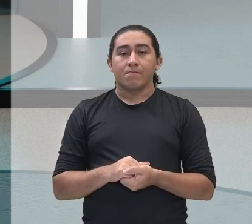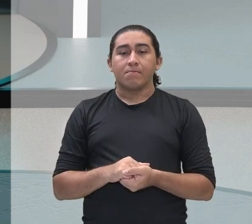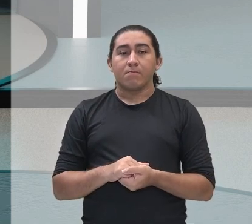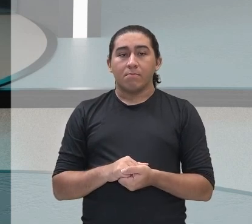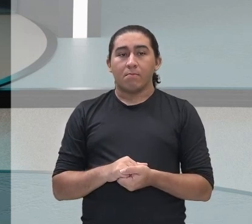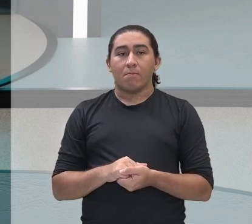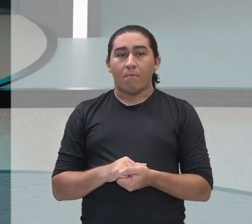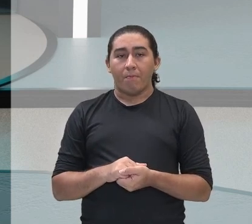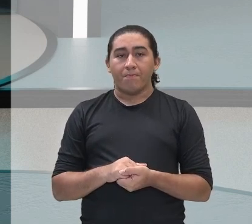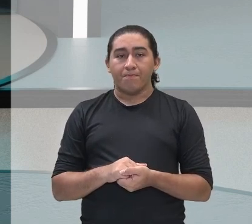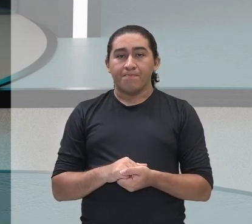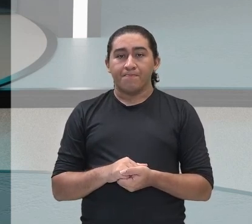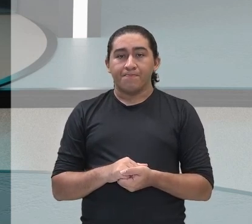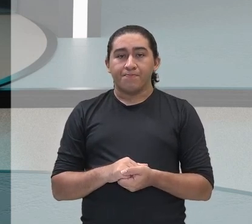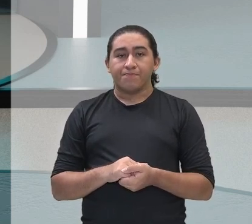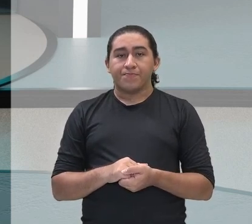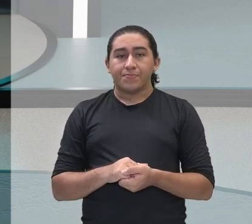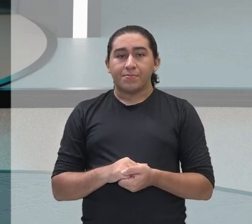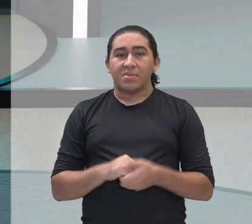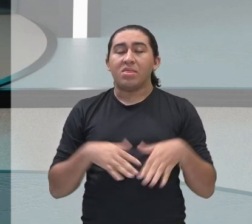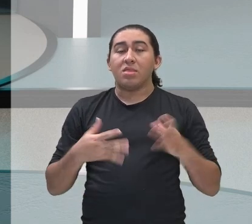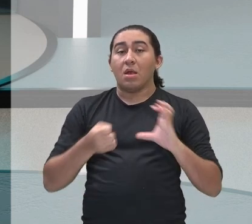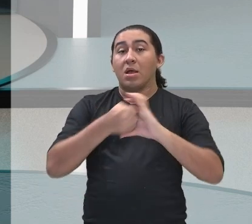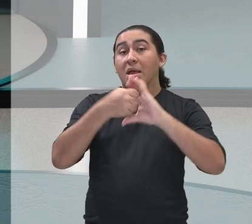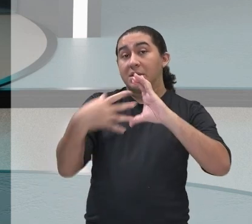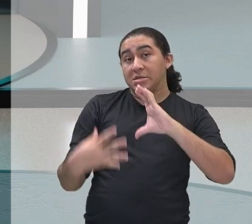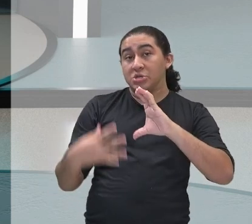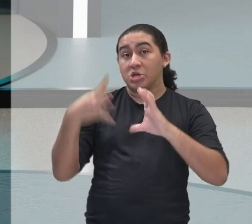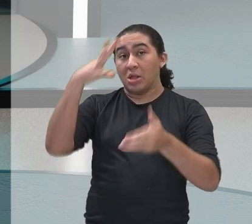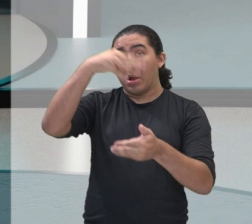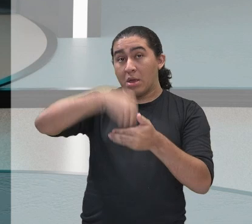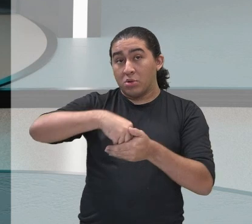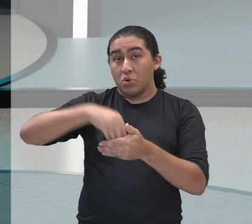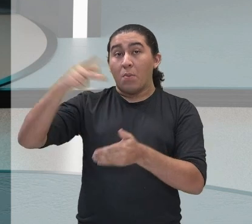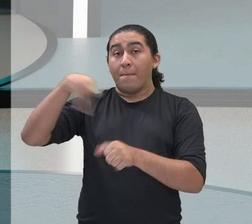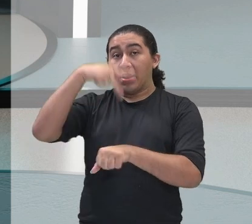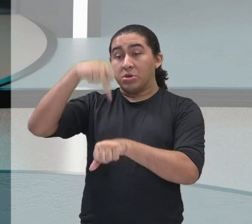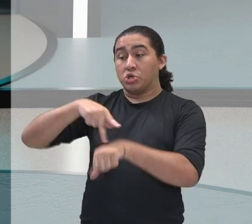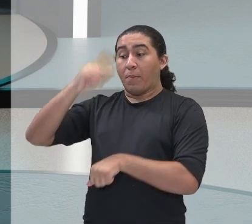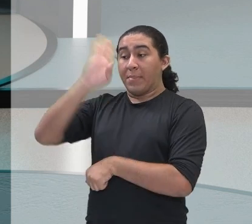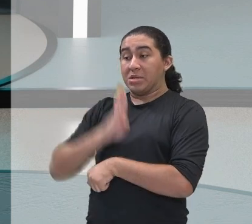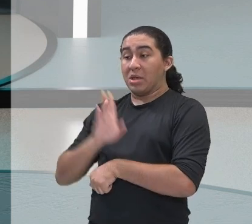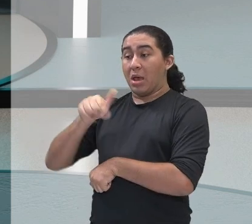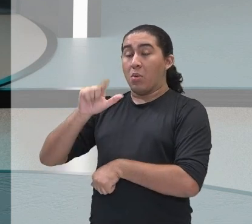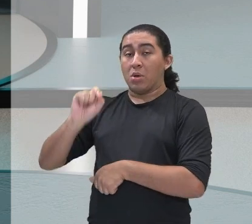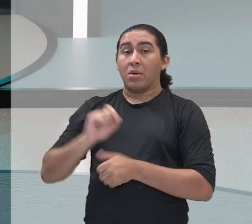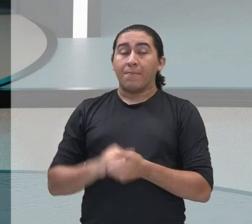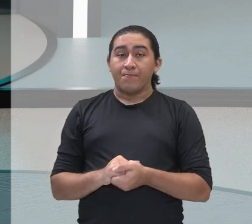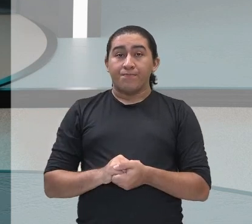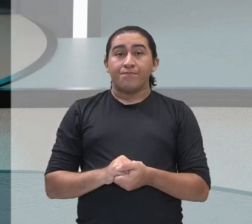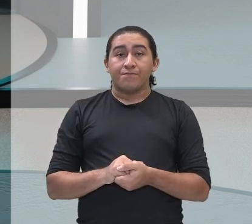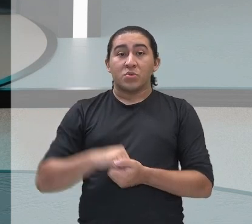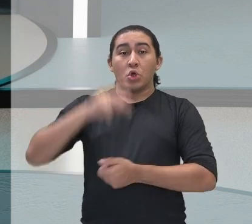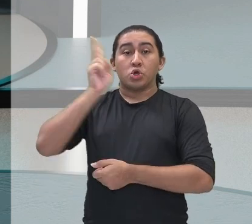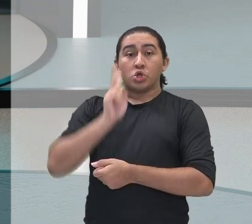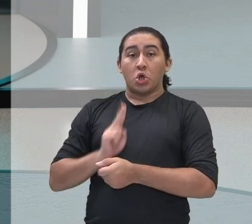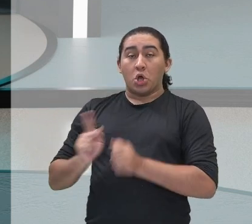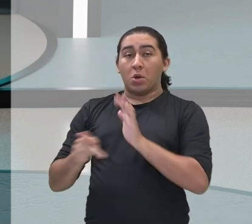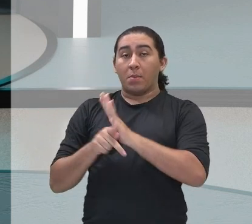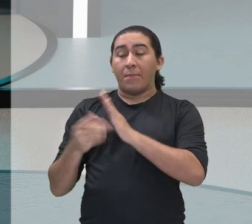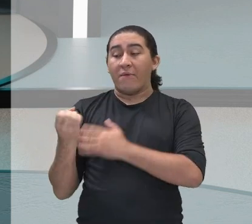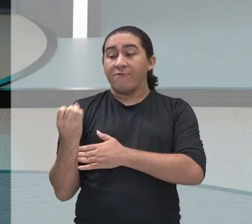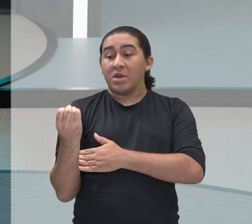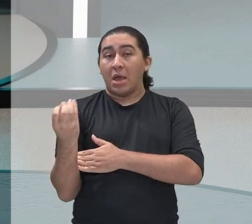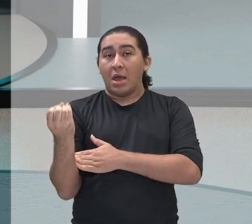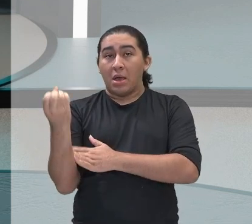no quinhentismo, as características no Brasil são crônicas de viagens. Nós vamos